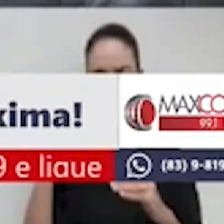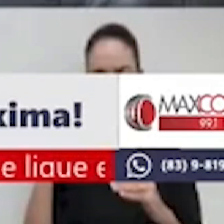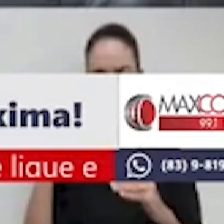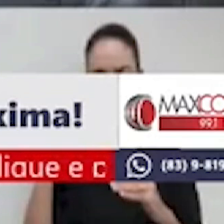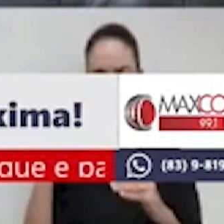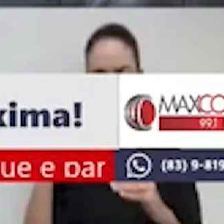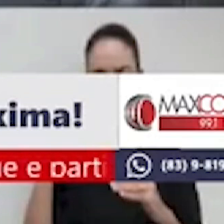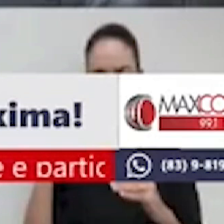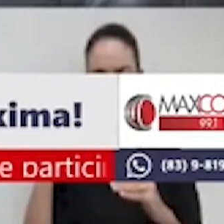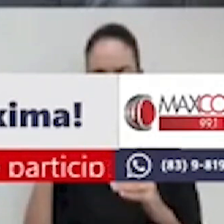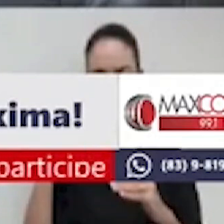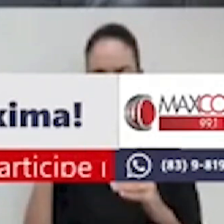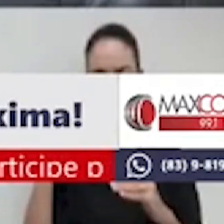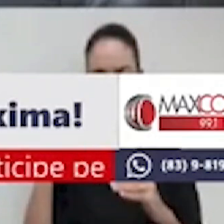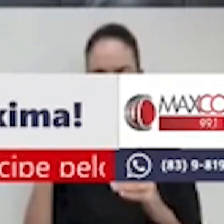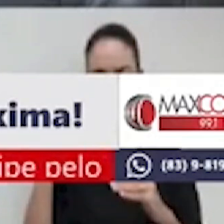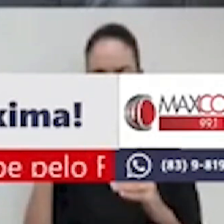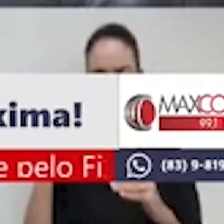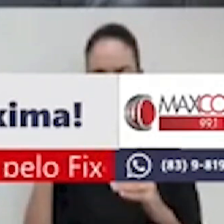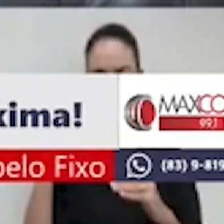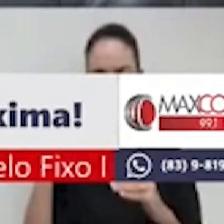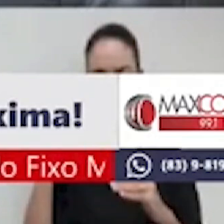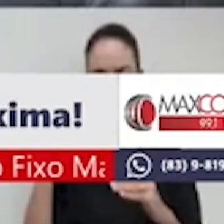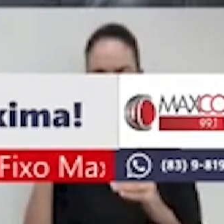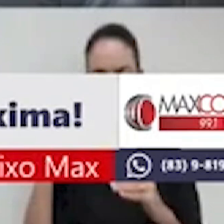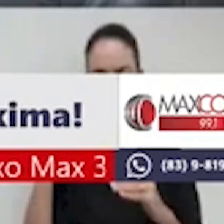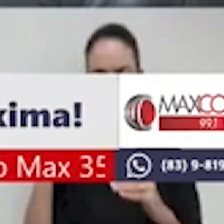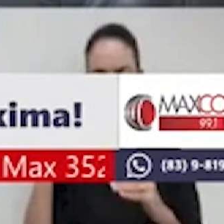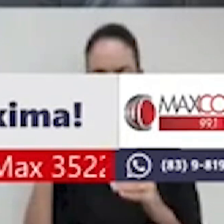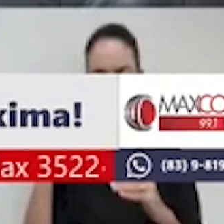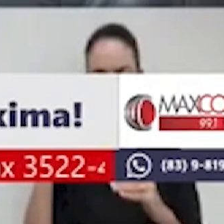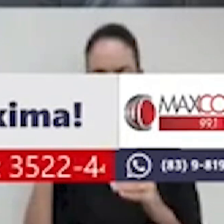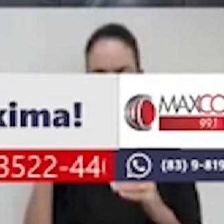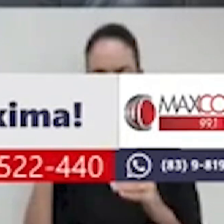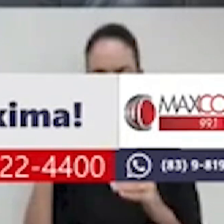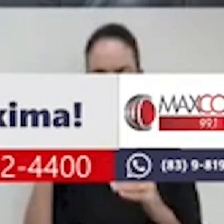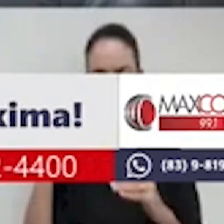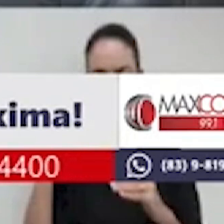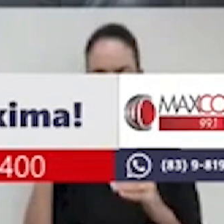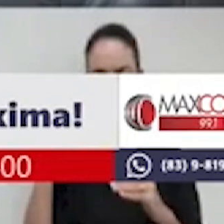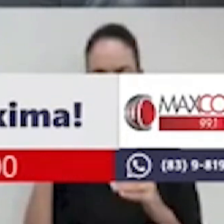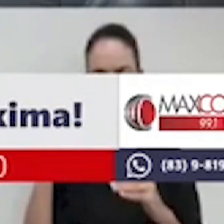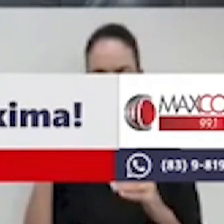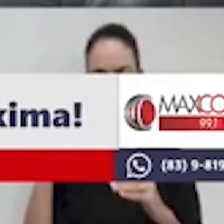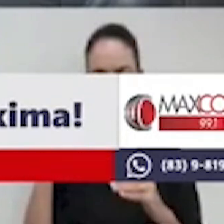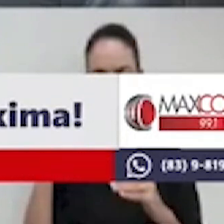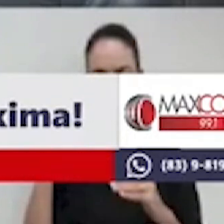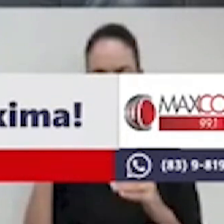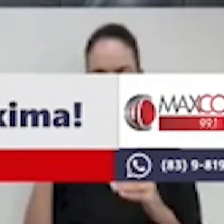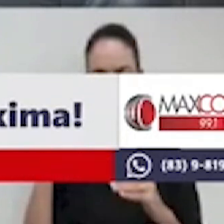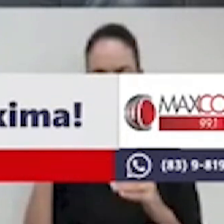o que tu deixou como tu deixou a câmera dos vereadores tu não é Vereador não mas quem mandava lá era tu